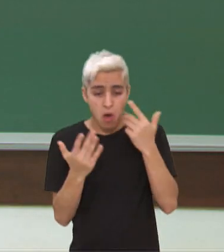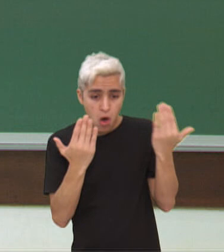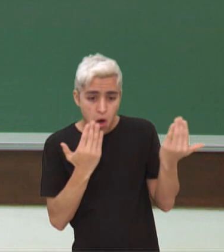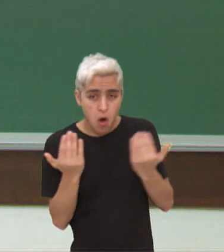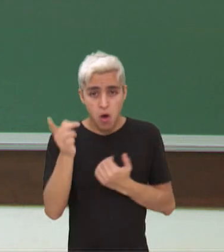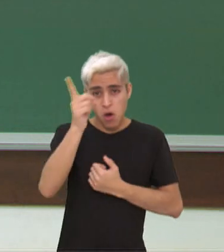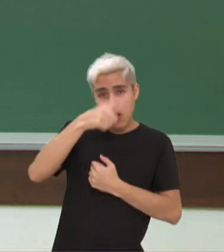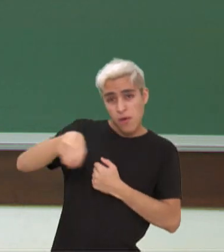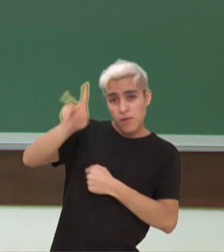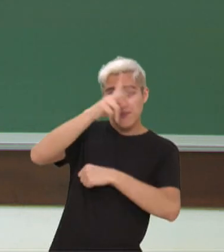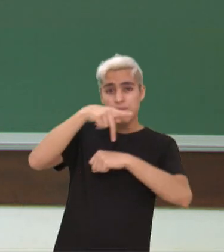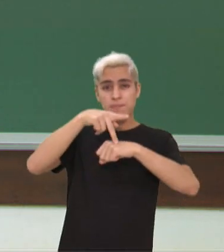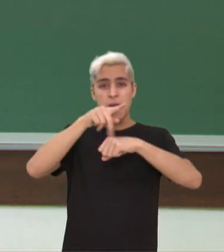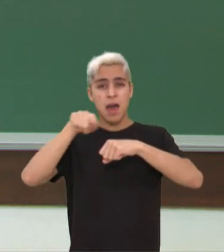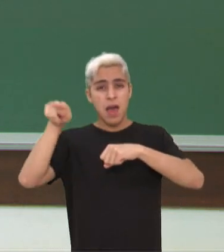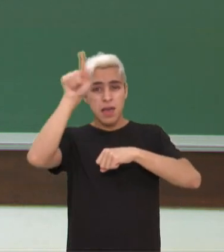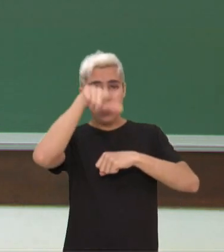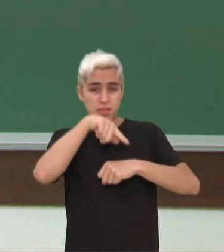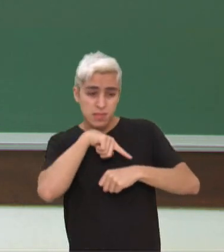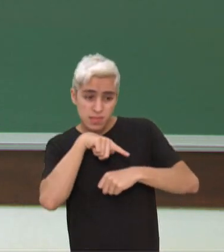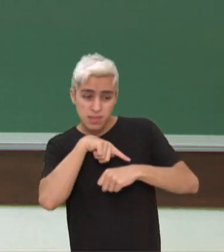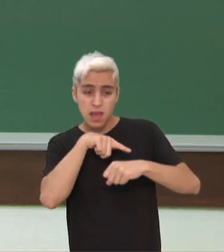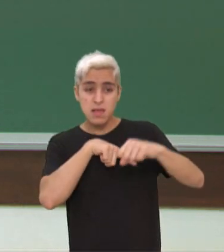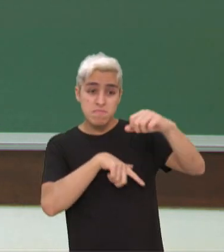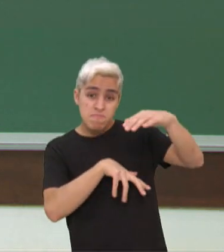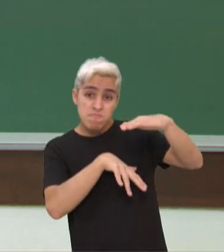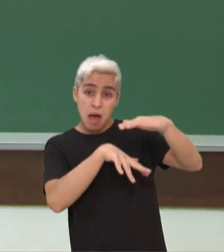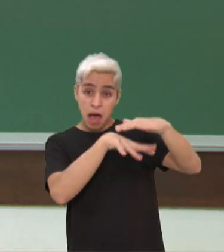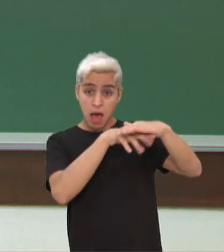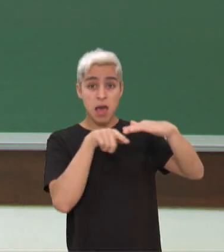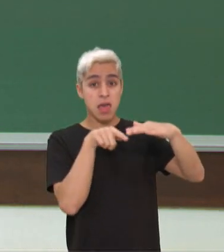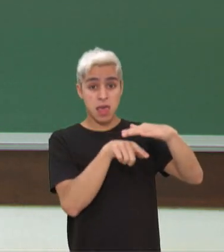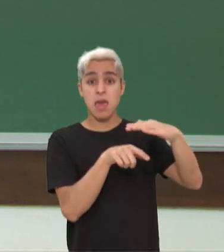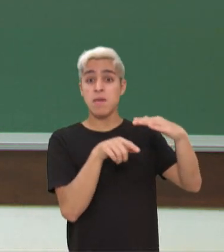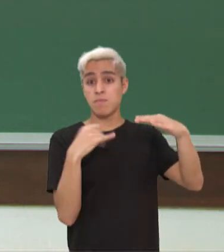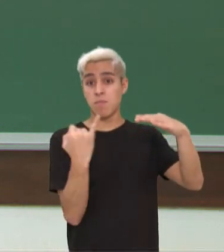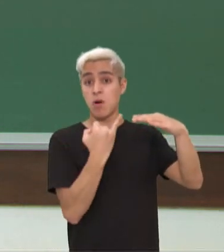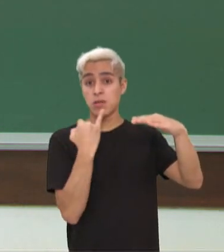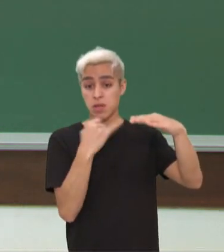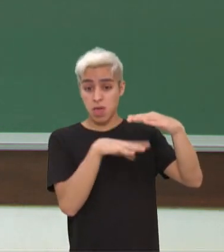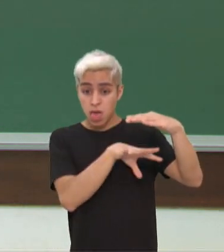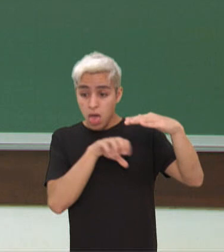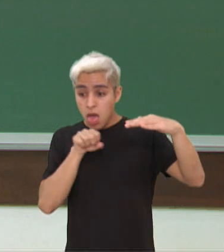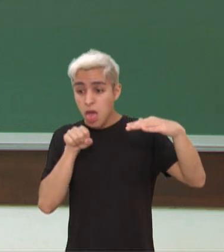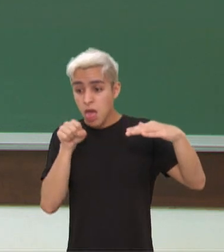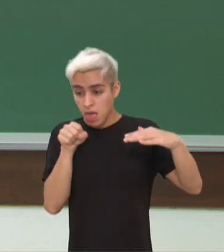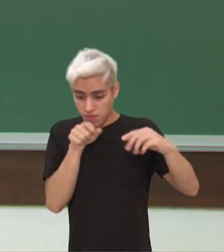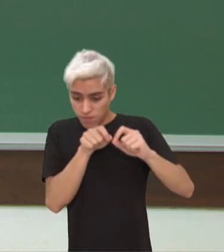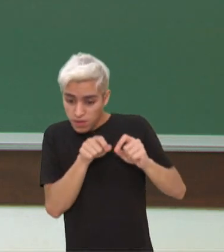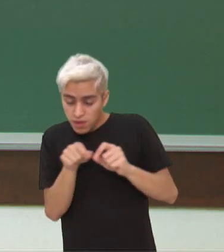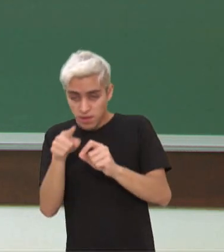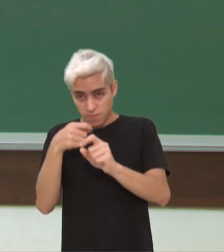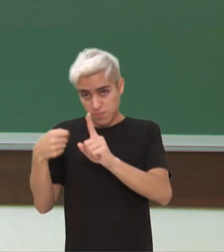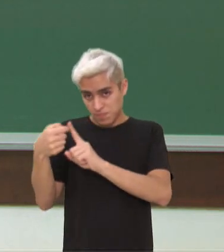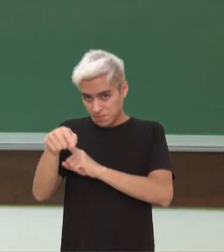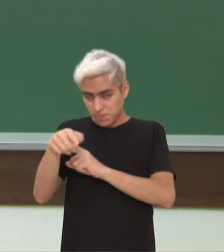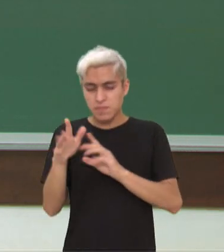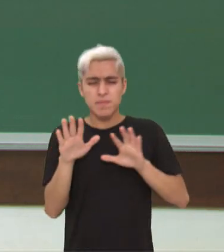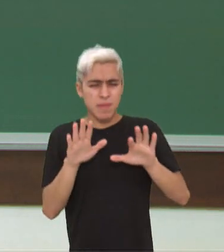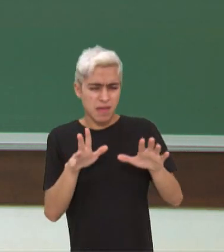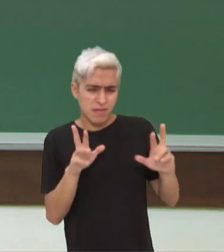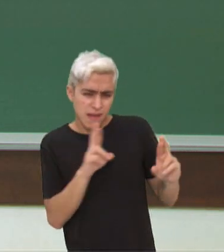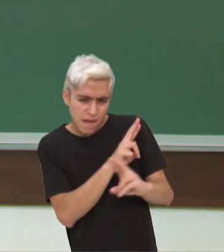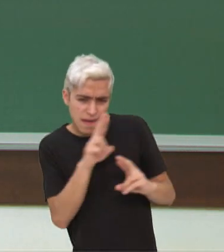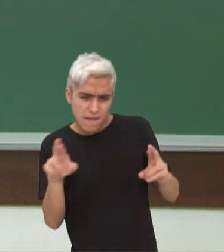têm reservas de um mineral que é extremamente importante para a sociedade, mas será que isso está ligado com